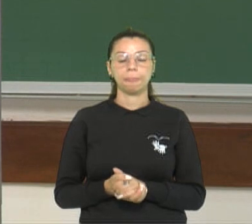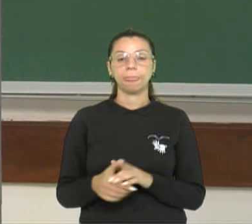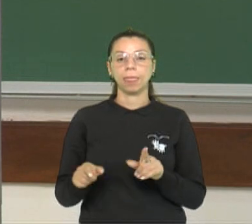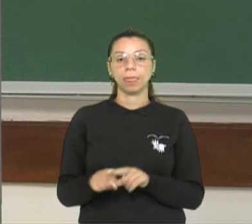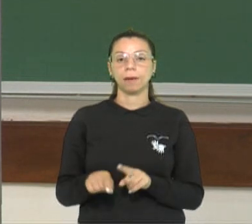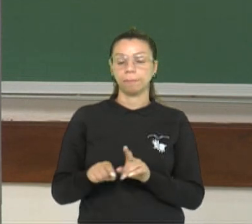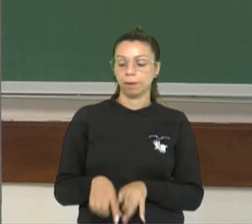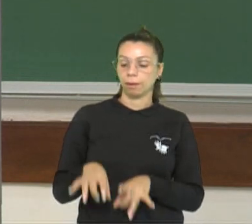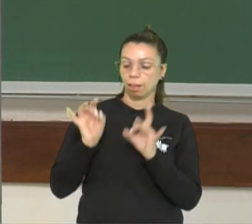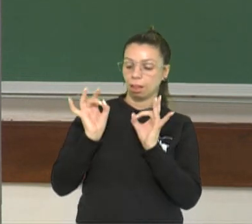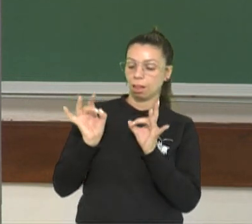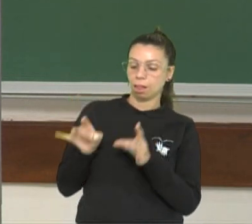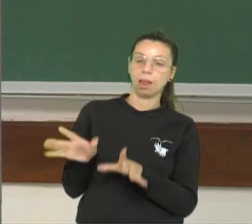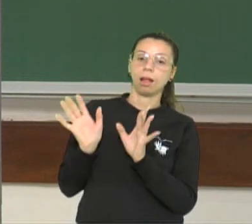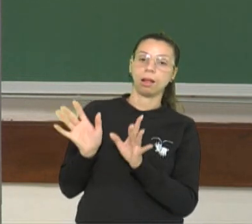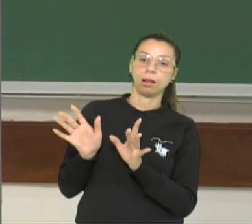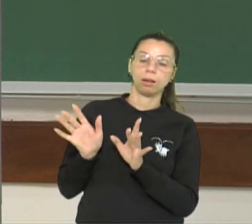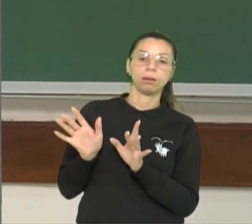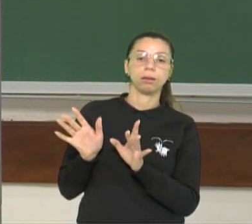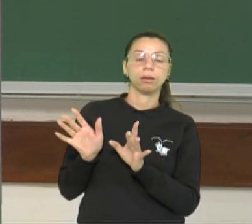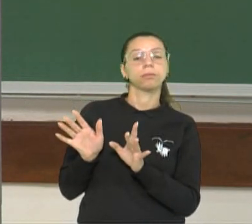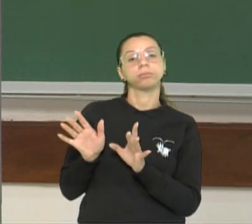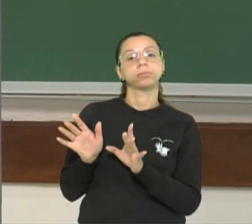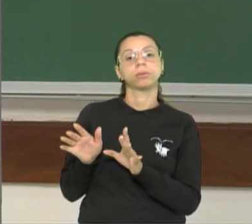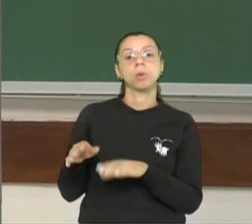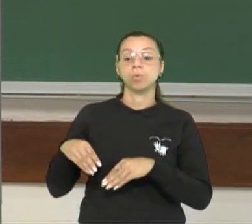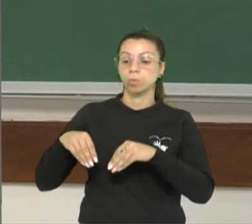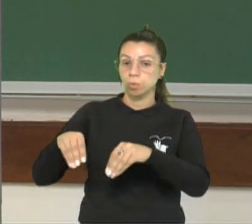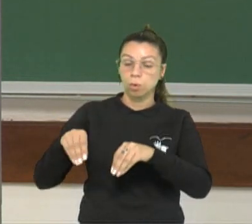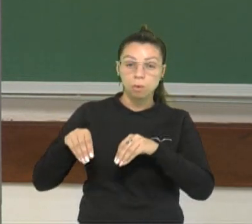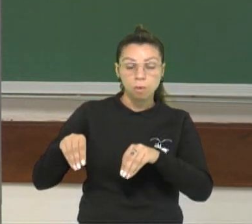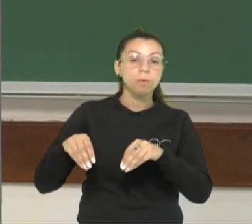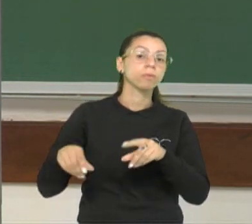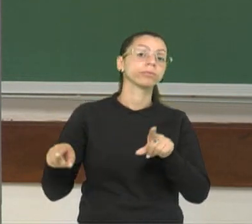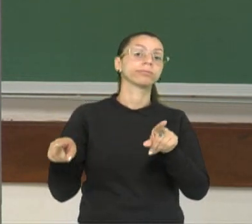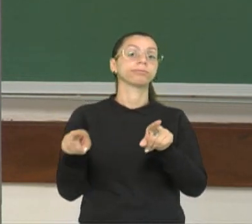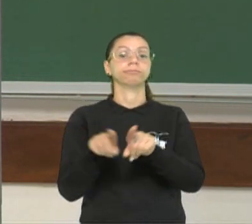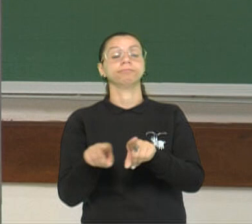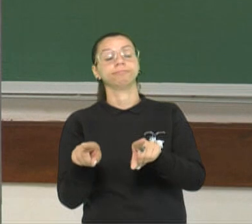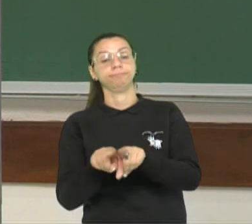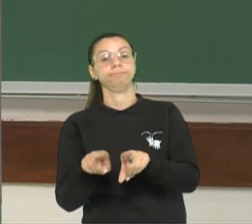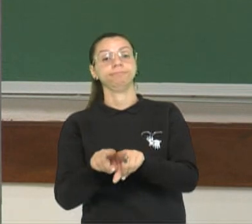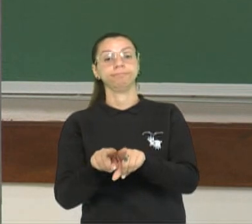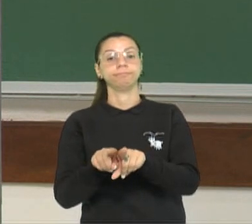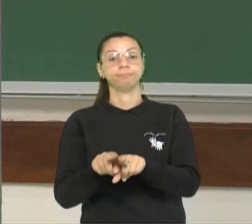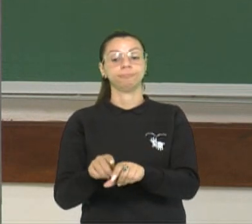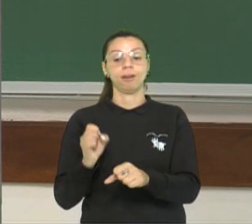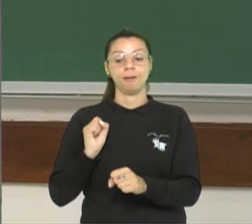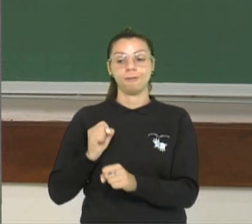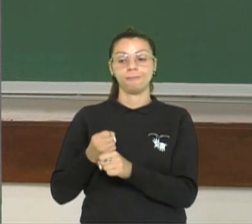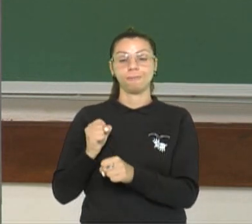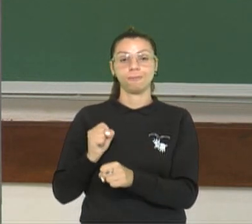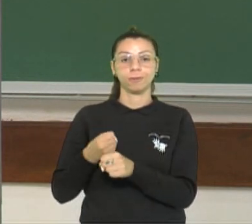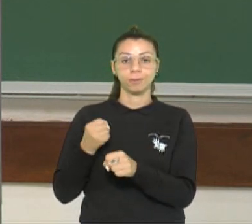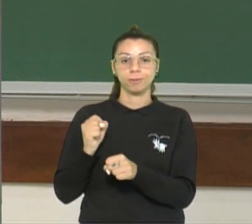de materiais de forma indiscriminada sobre o solo, nós temos a ocupação, a construção em áreas que não deveriam ser ocupadas. Então